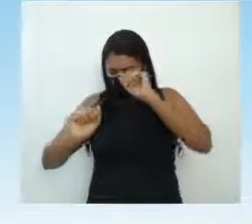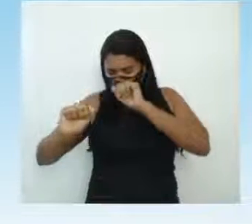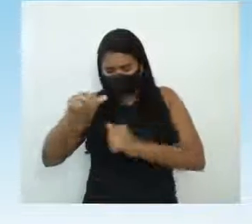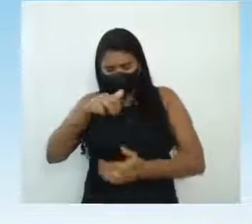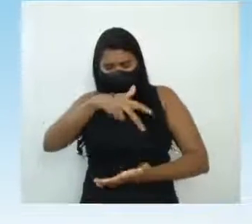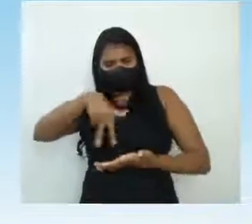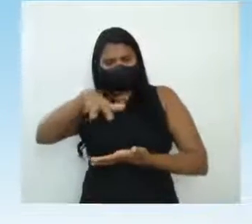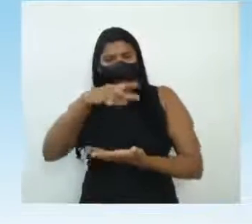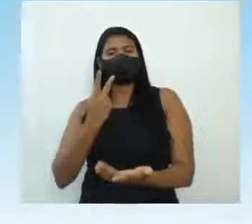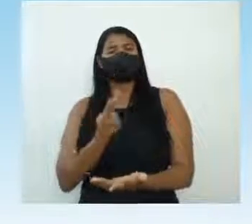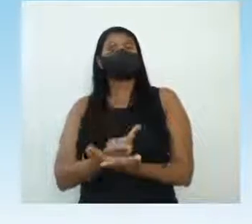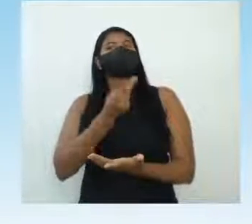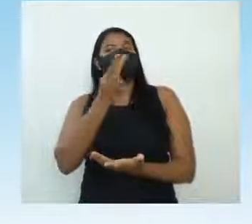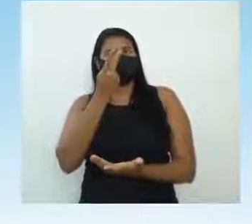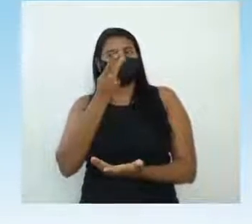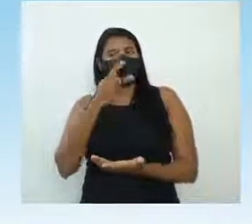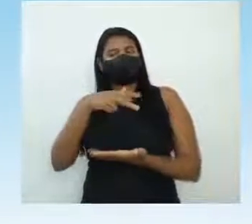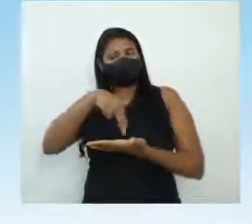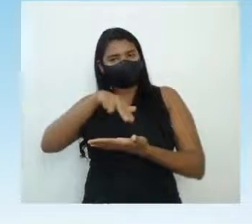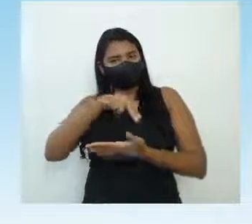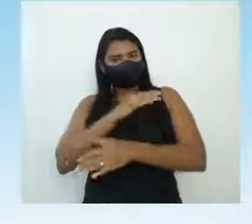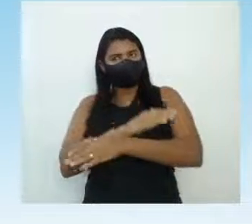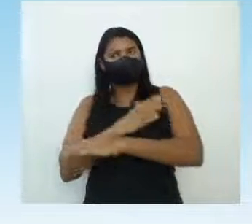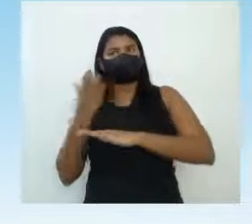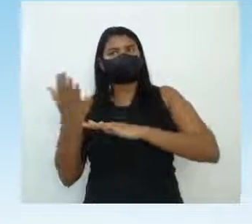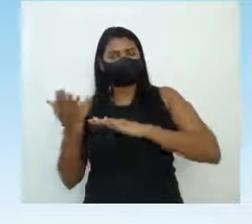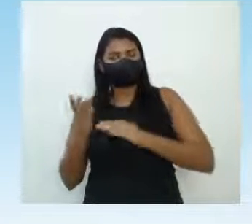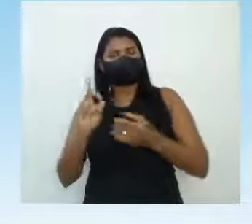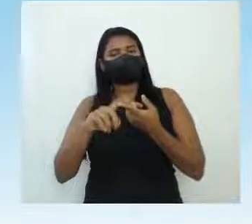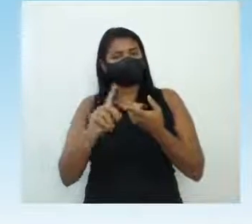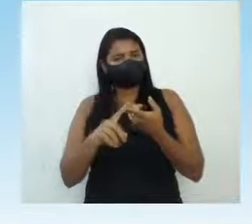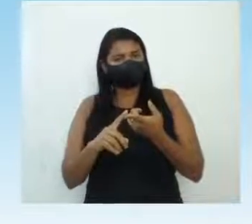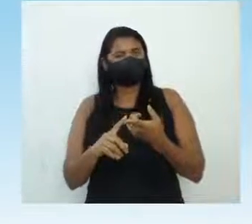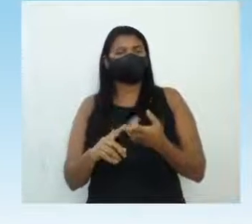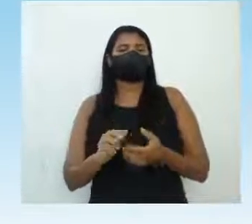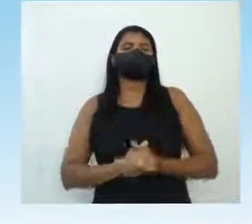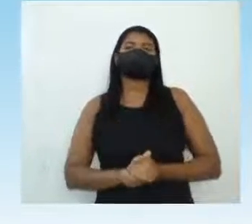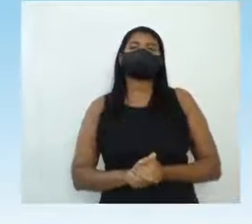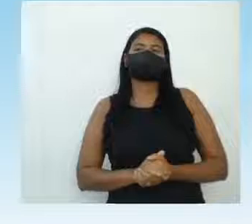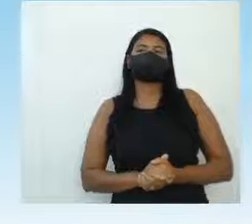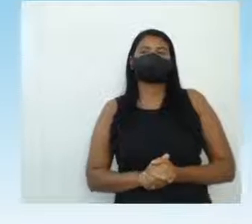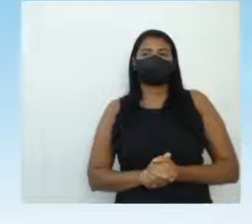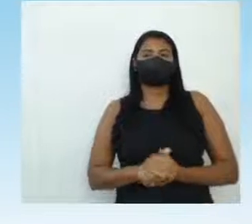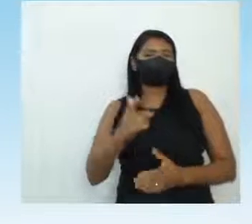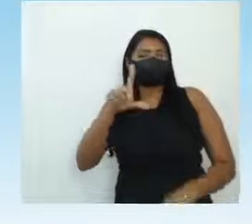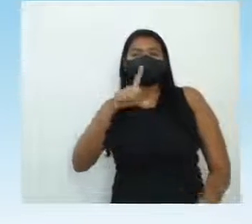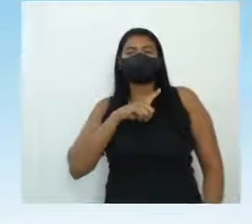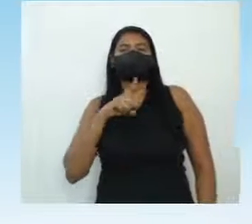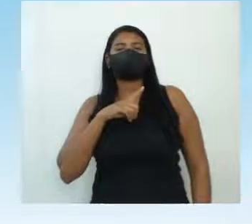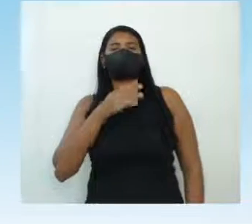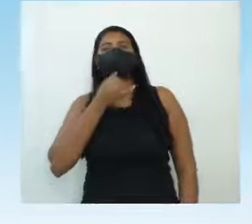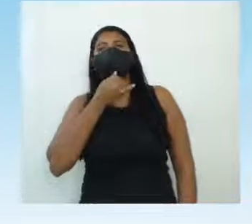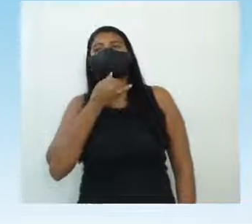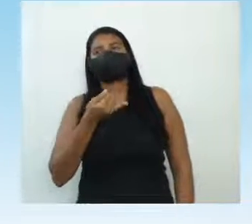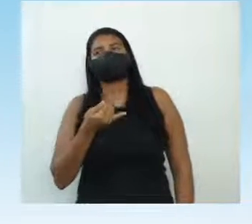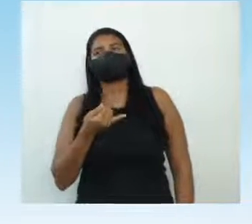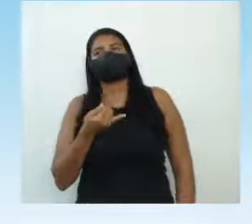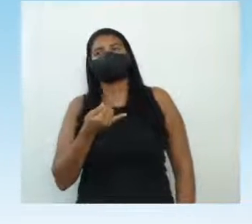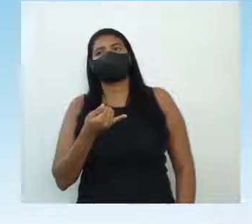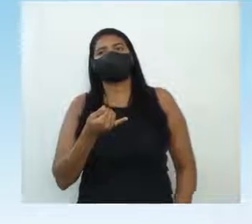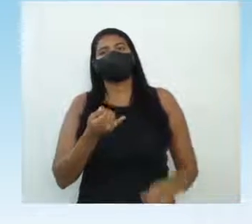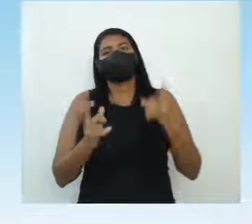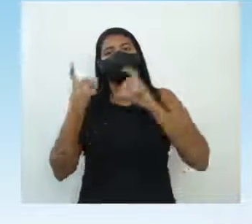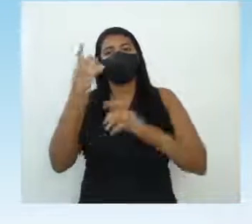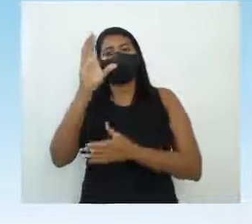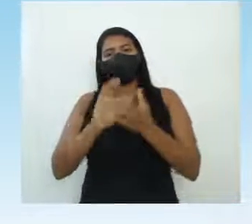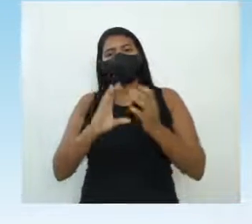acontece muito na dança contemporânea, na dança moderna e contemporânea, né? Não existe, vamos dizer assim, uma coreografia